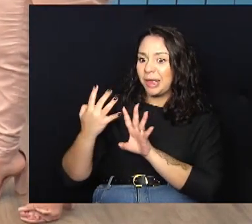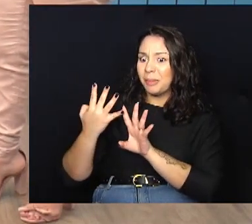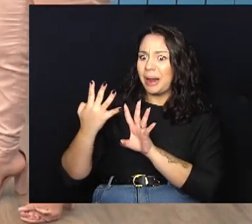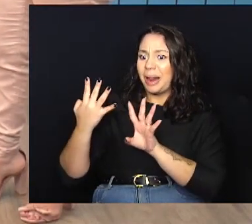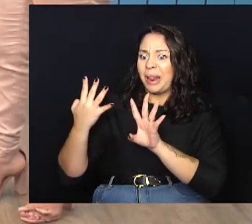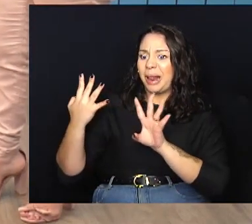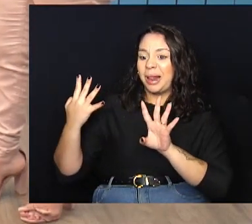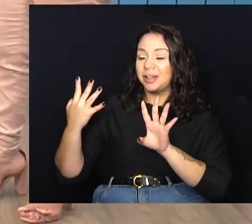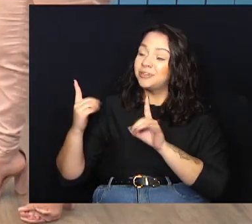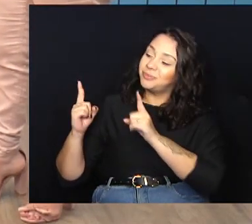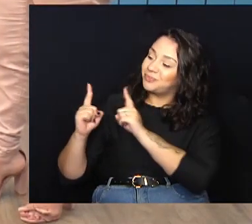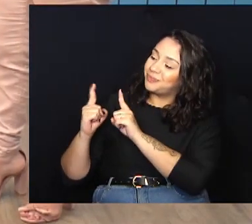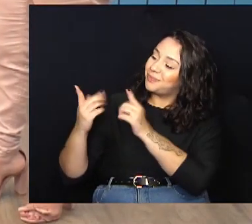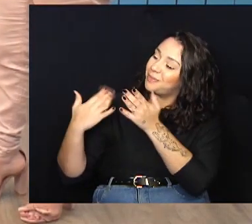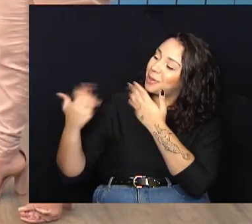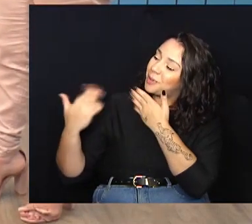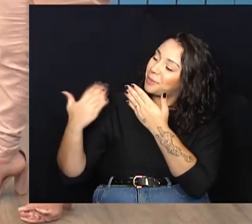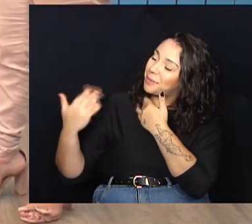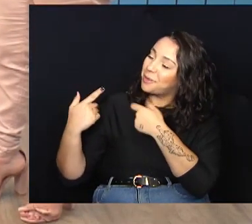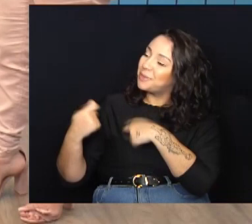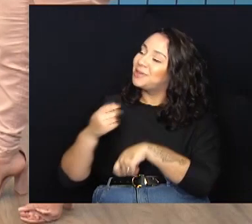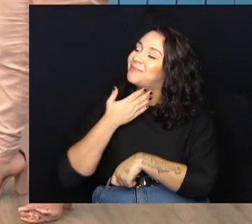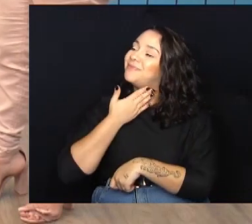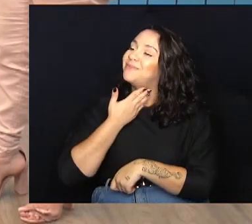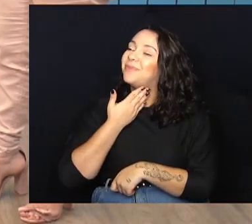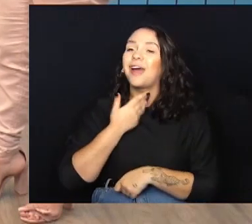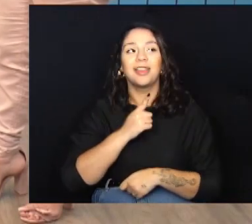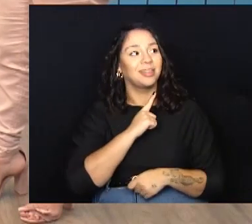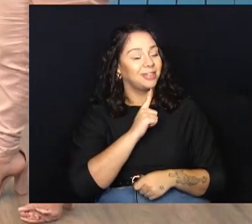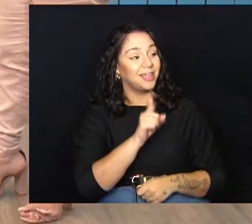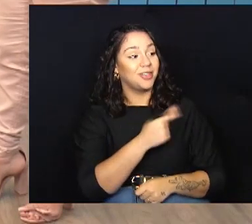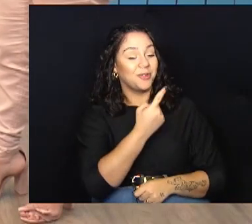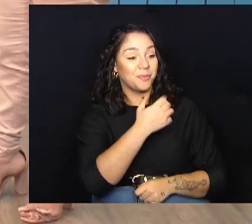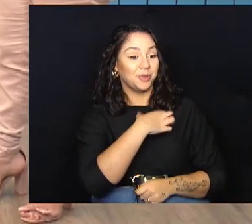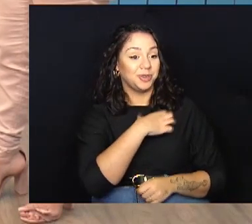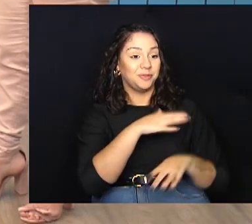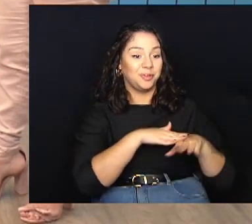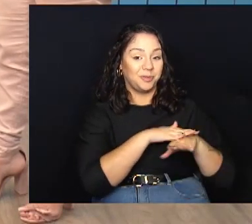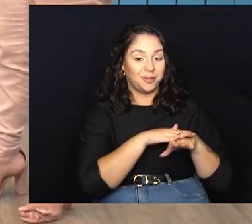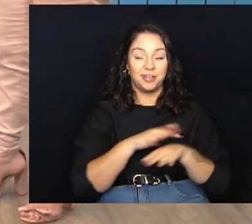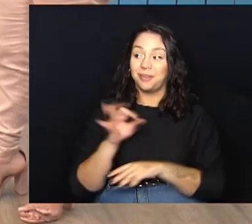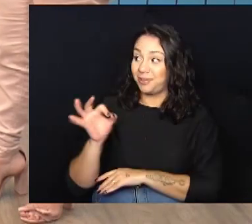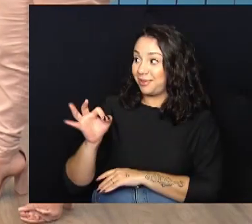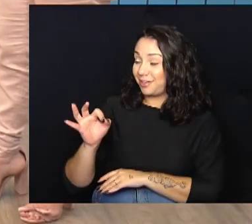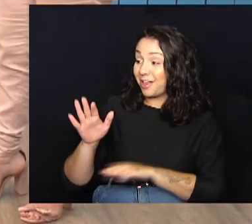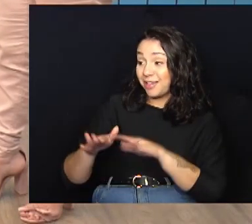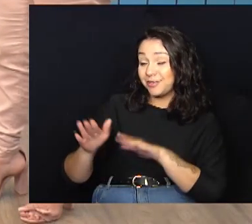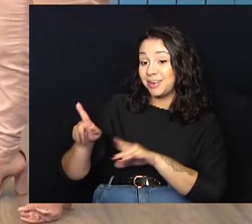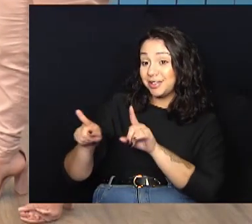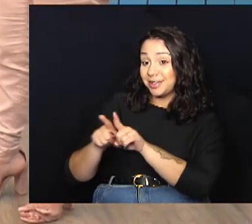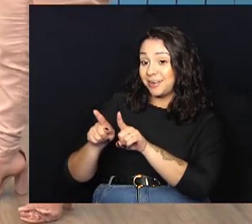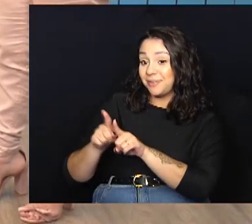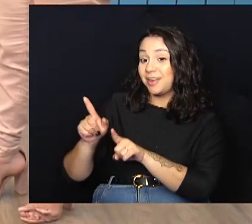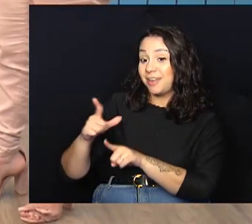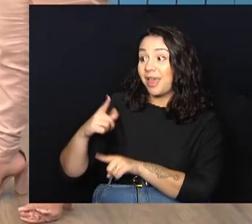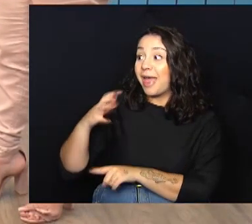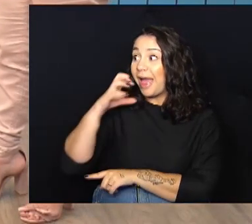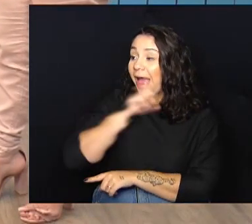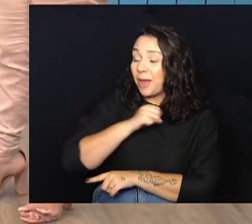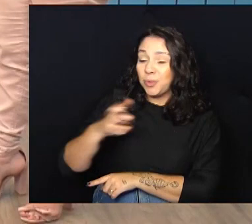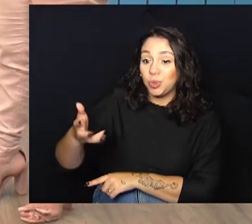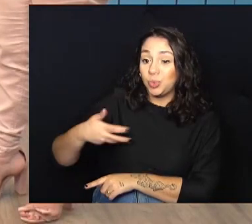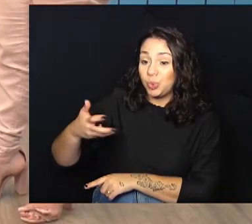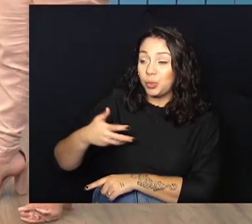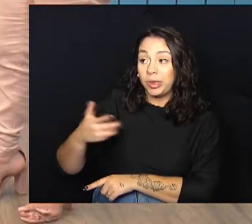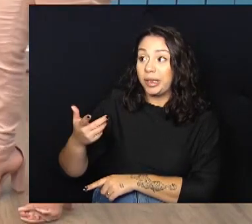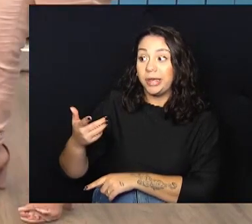extensa Às vezes você precisa bater um papo mesmo né É isso mesmo às vezes claro que a gente vai bem e não dá